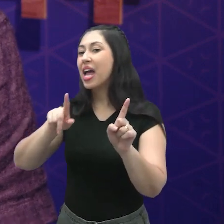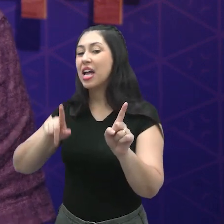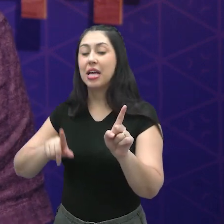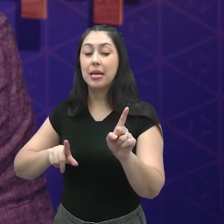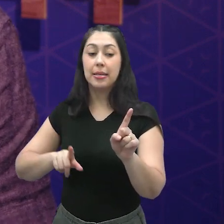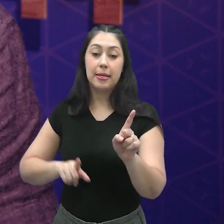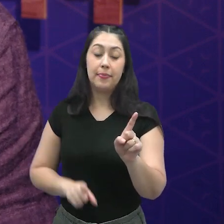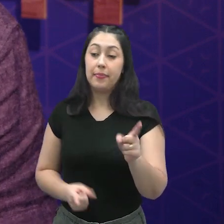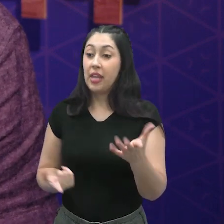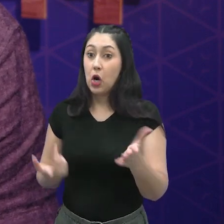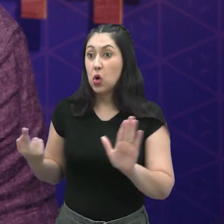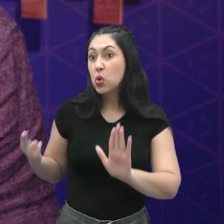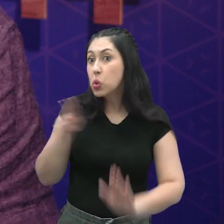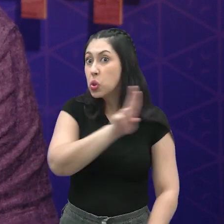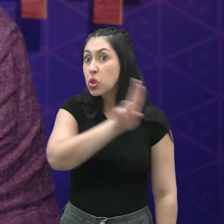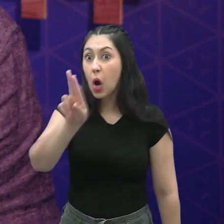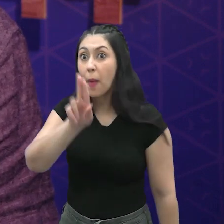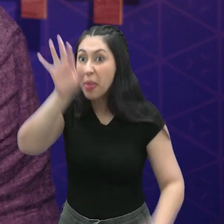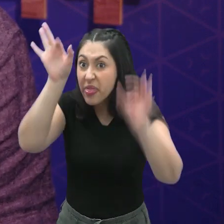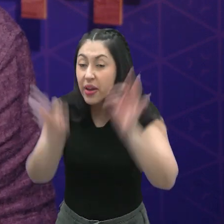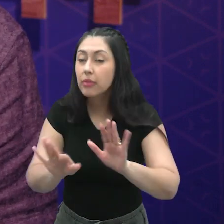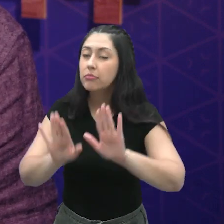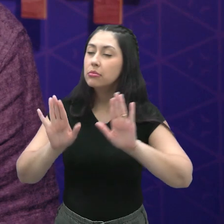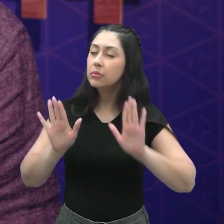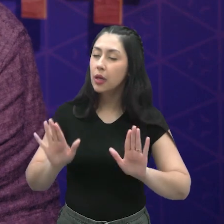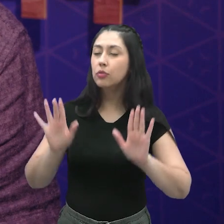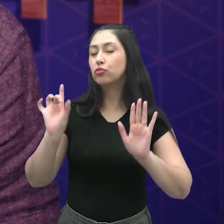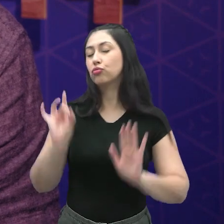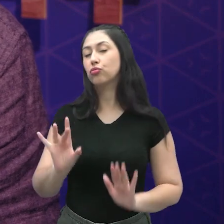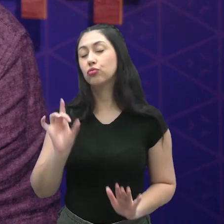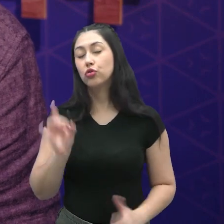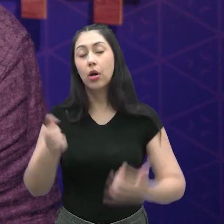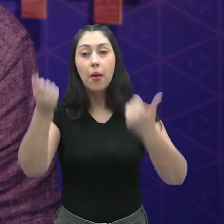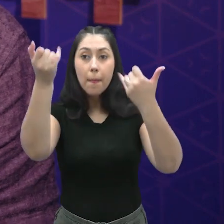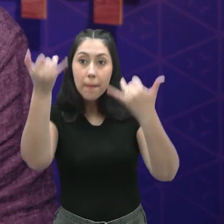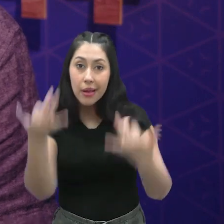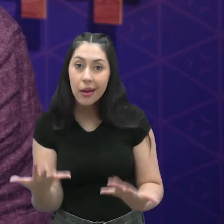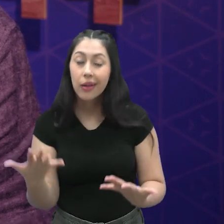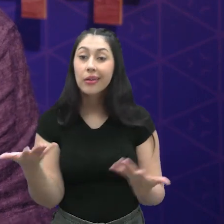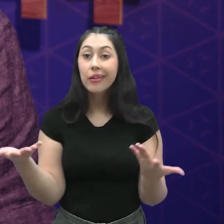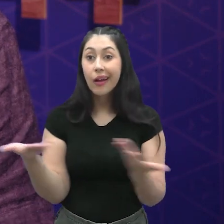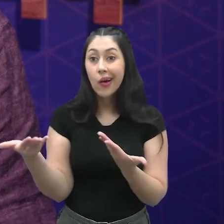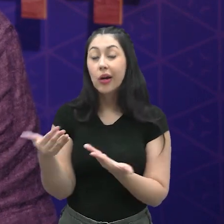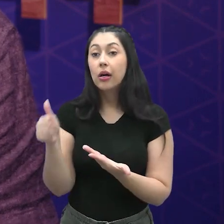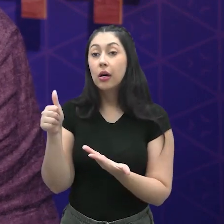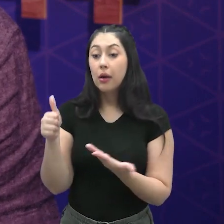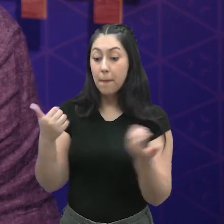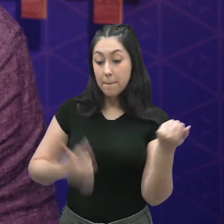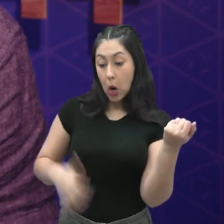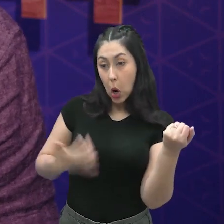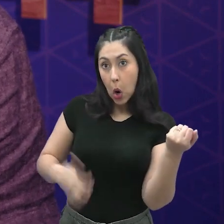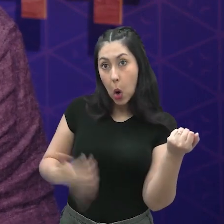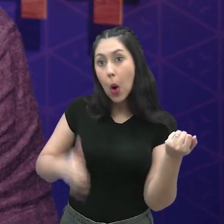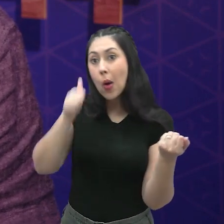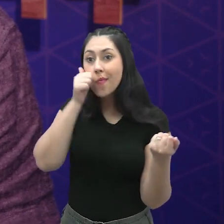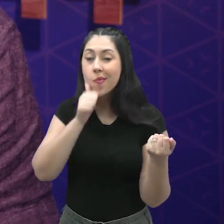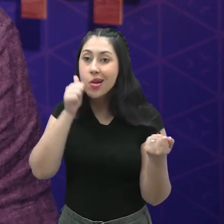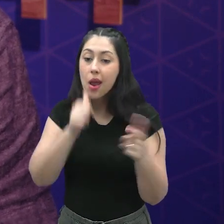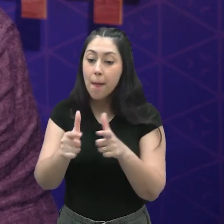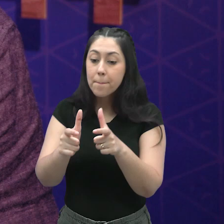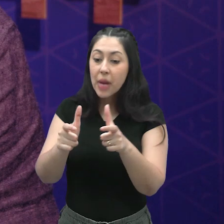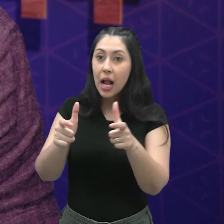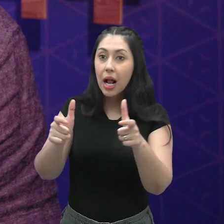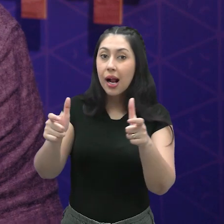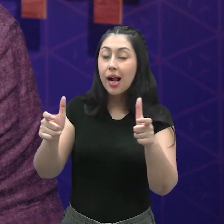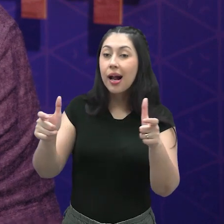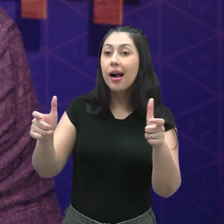de um subgênero musical, mas sobre uma maior popularização do sertanejo entre as mulheres, que